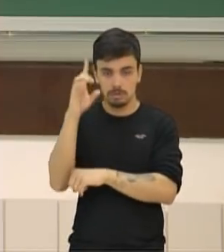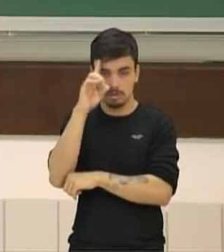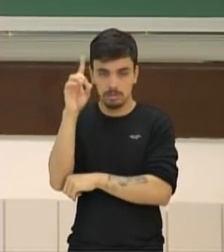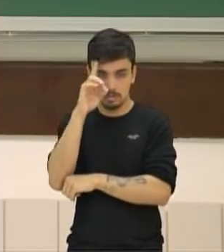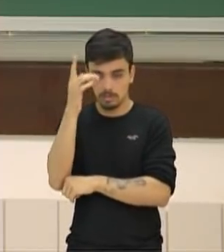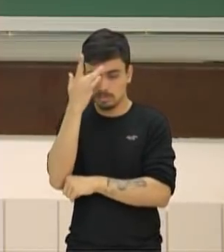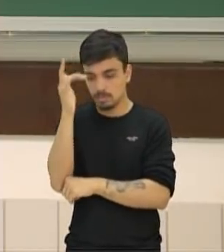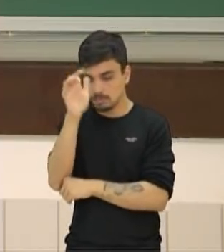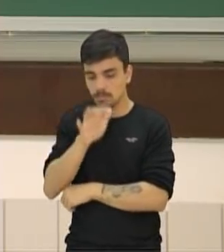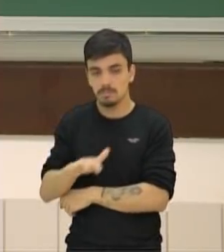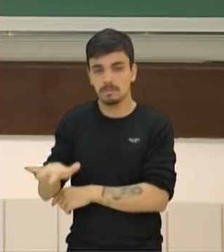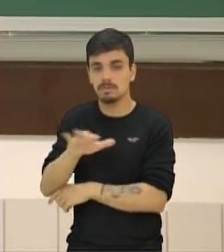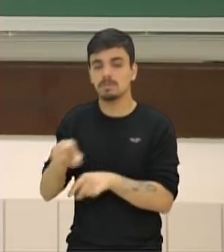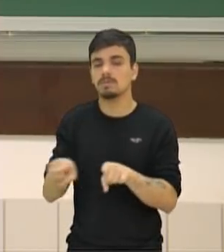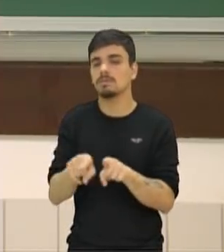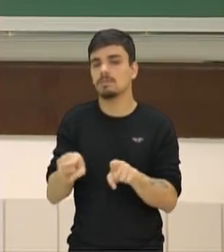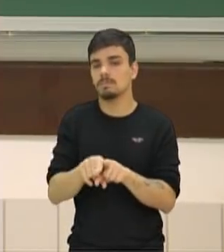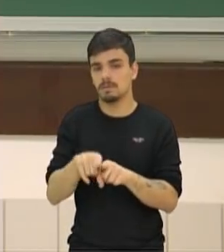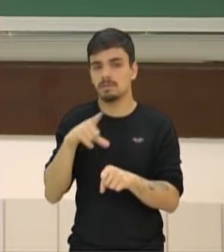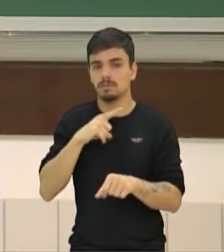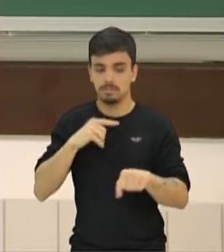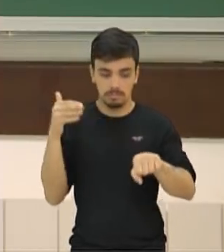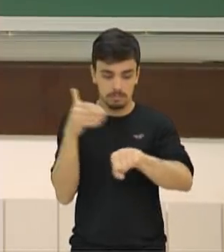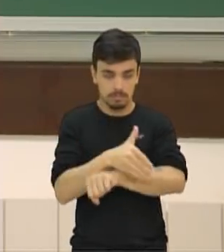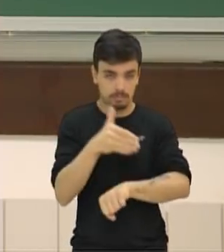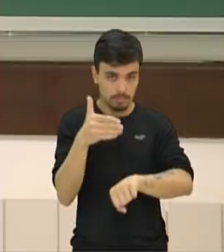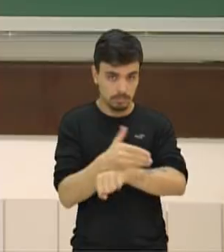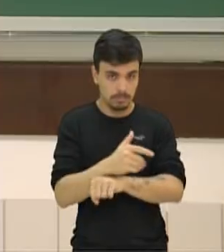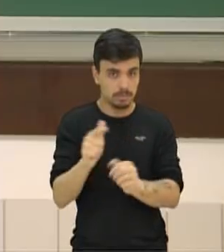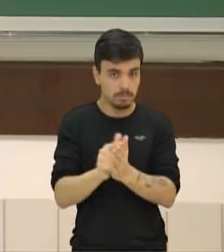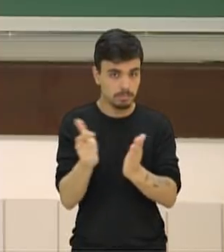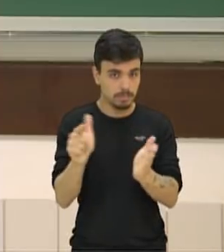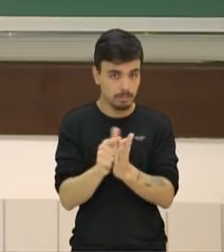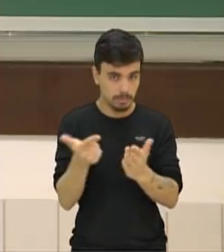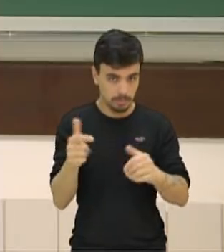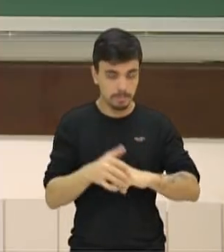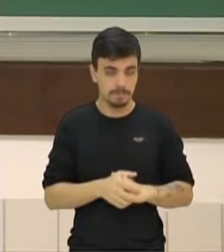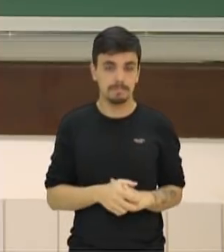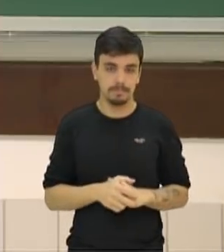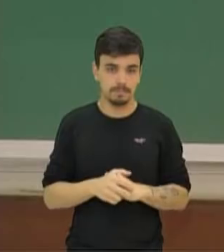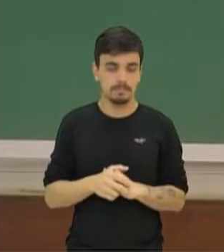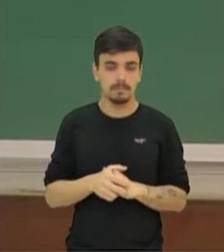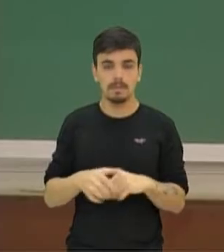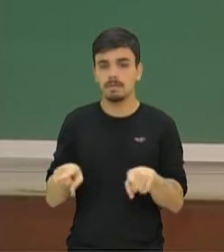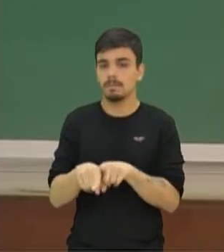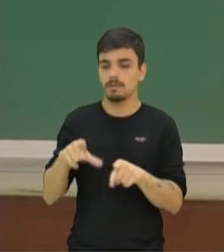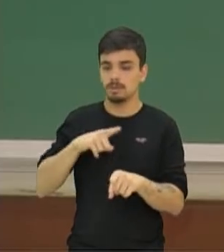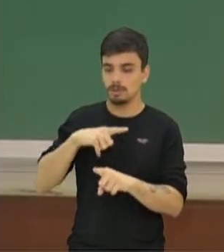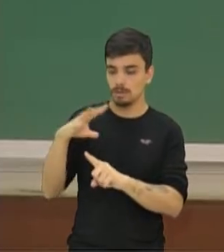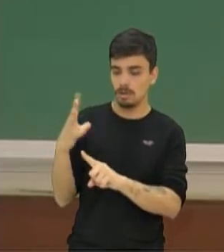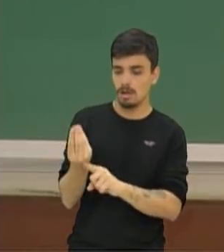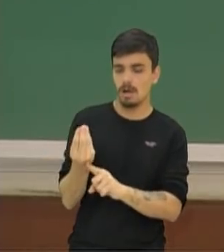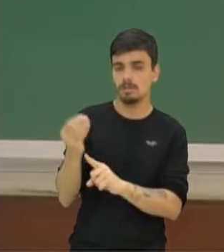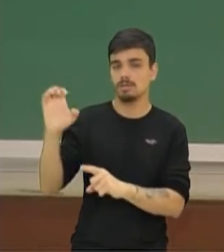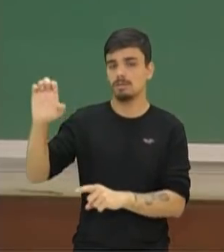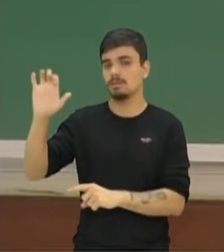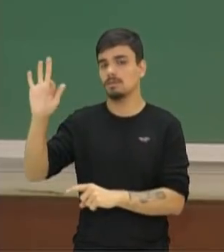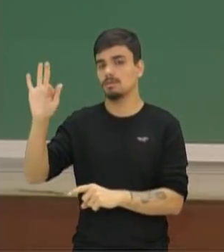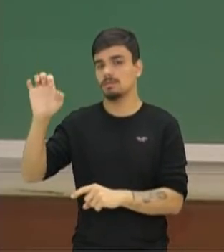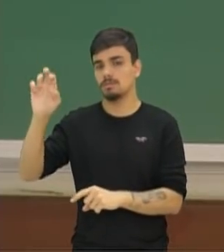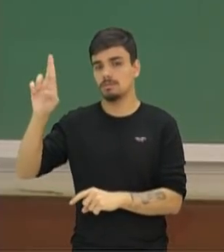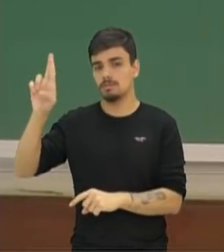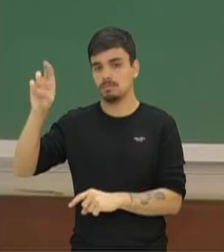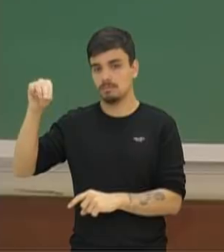né, que eles criaram a intervenção com azulejo de papel. E aí a gente falou sobre arte efêmera, né, aquela